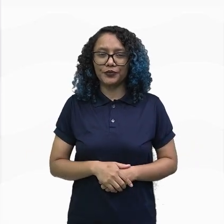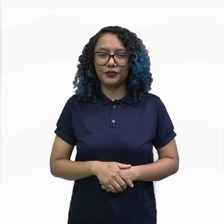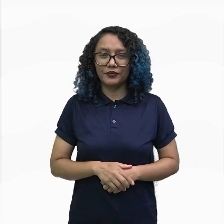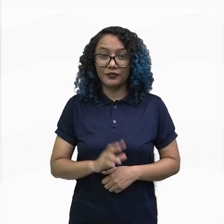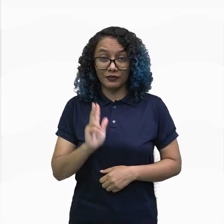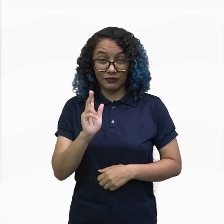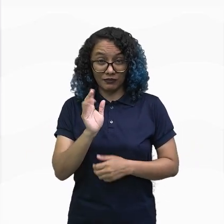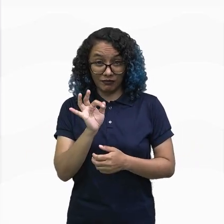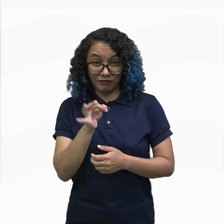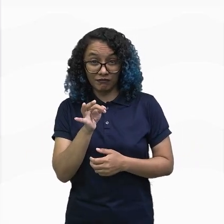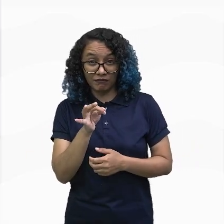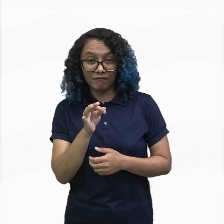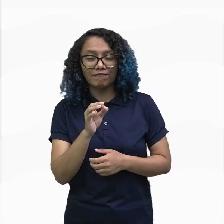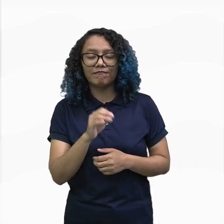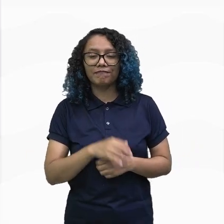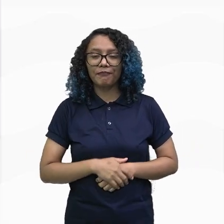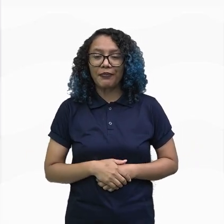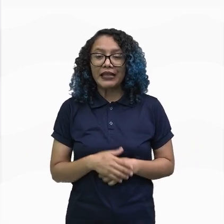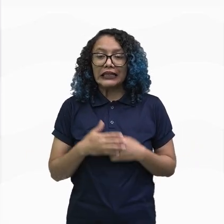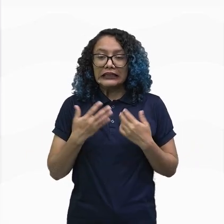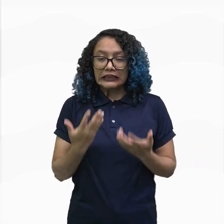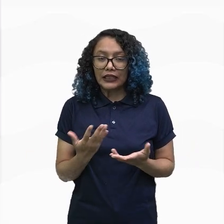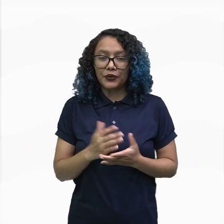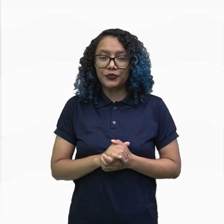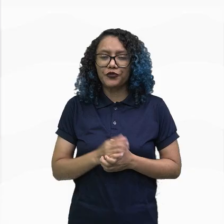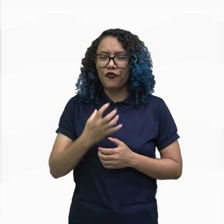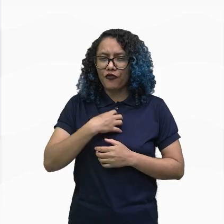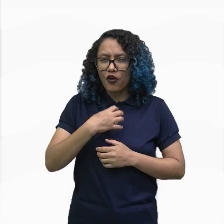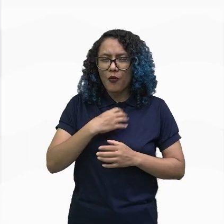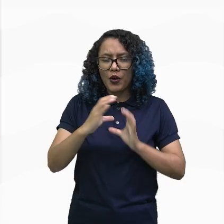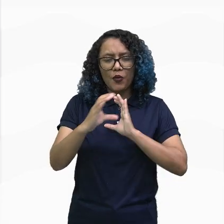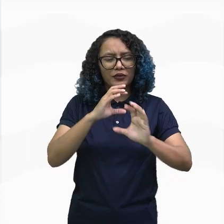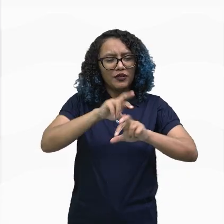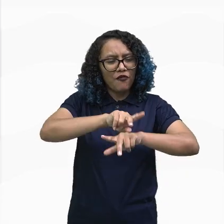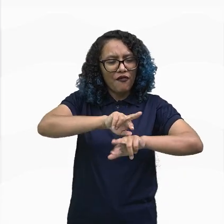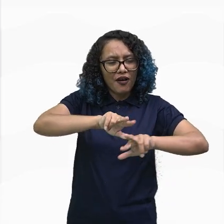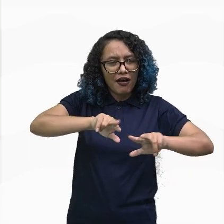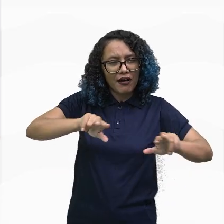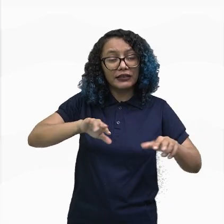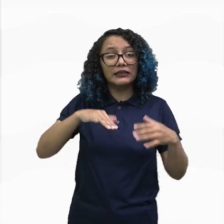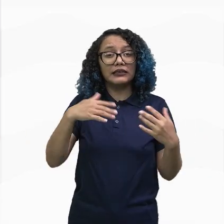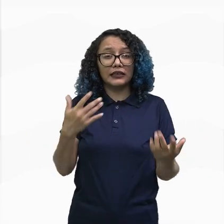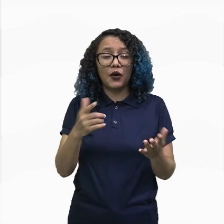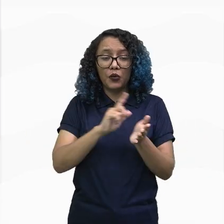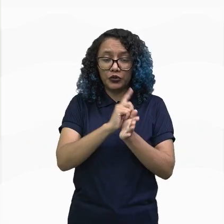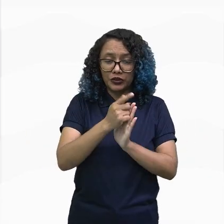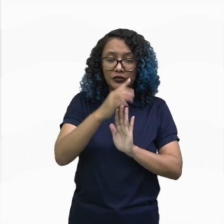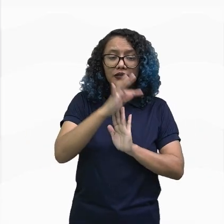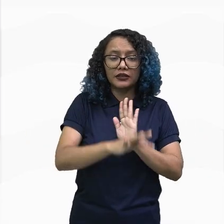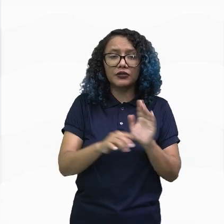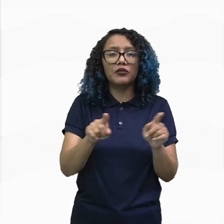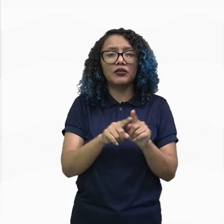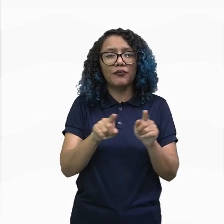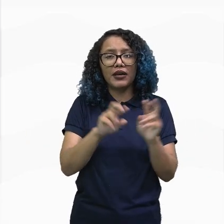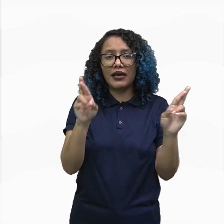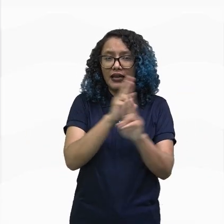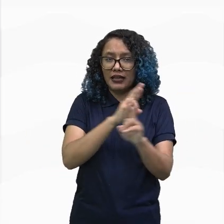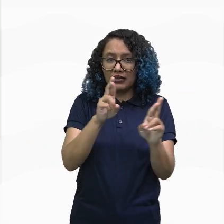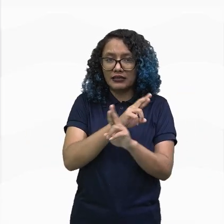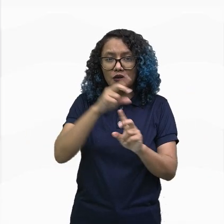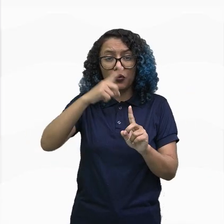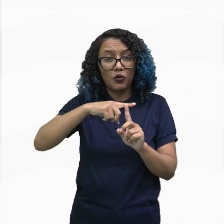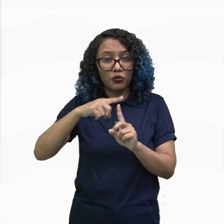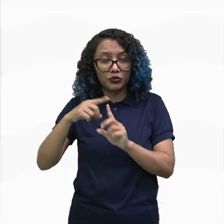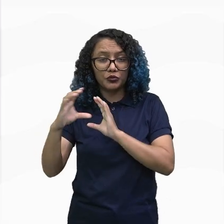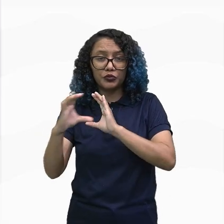é isso, Risônia? Então, como temos várias formas de comunicação, esses gêneros textuais eles vão se relacionar com